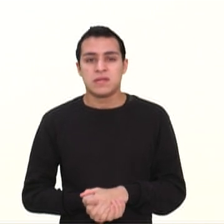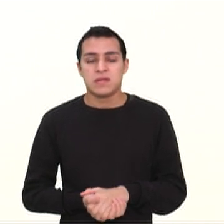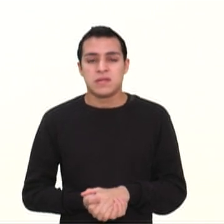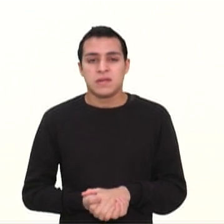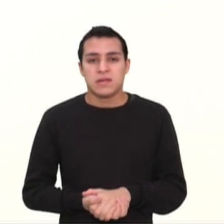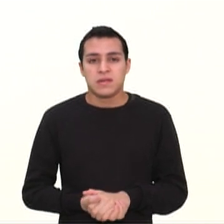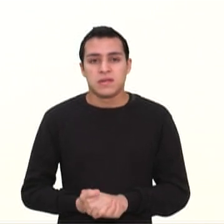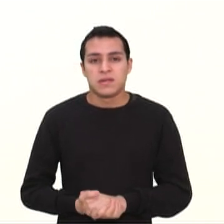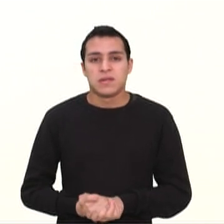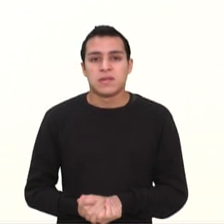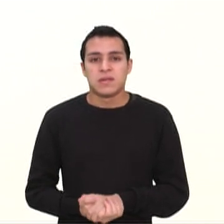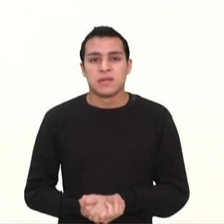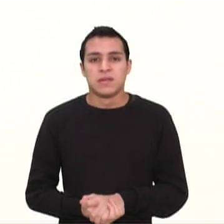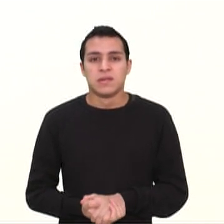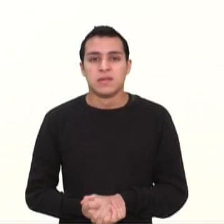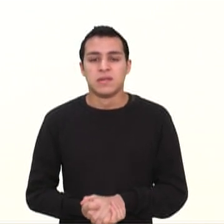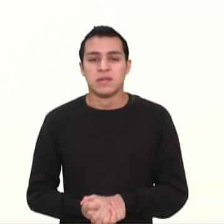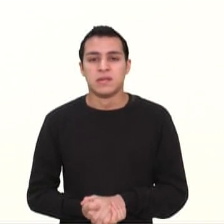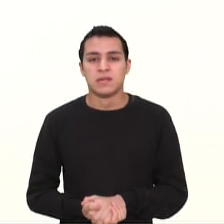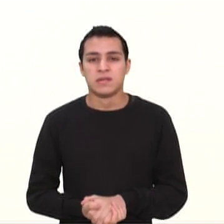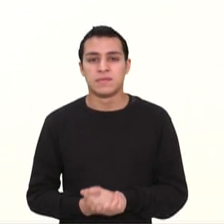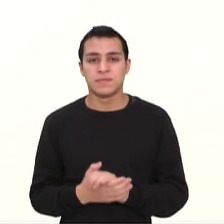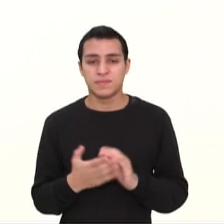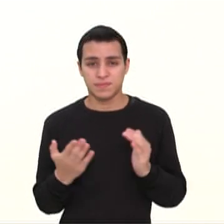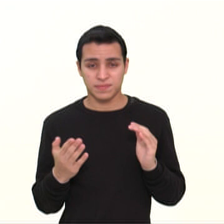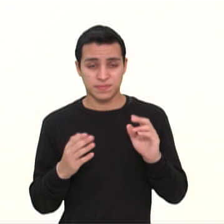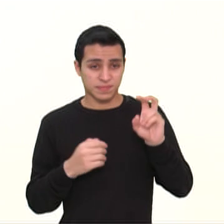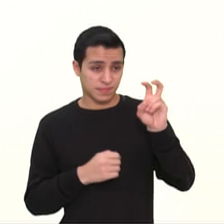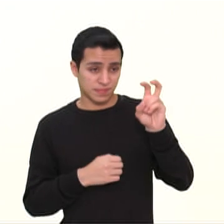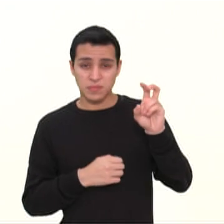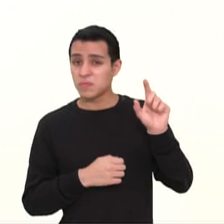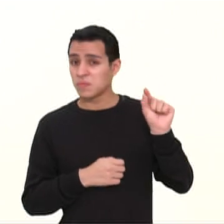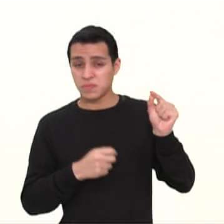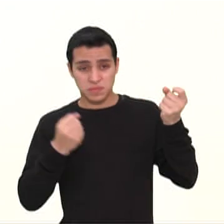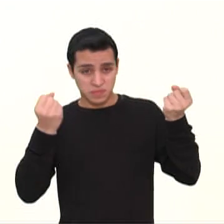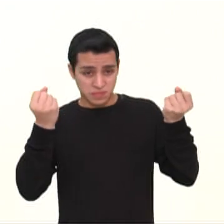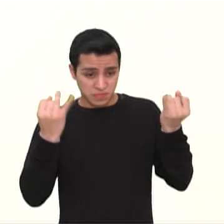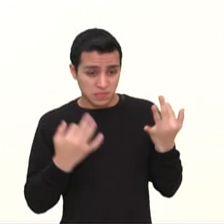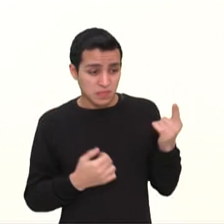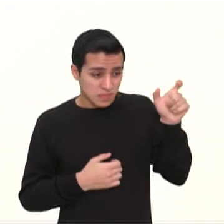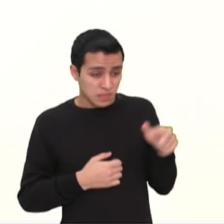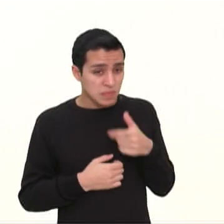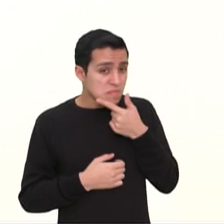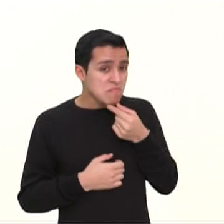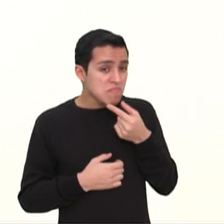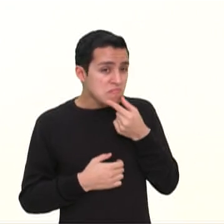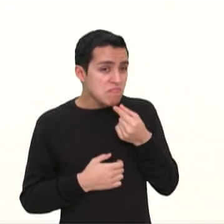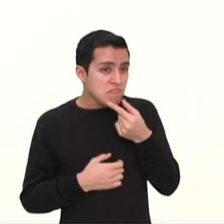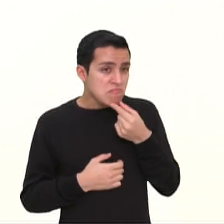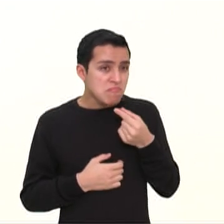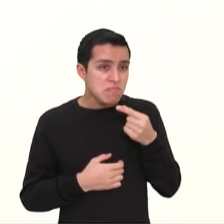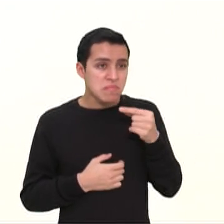to the cafeteria after lunch. Na questão 5 temos lá, Jason, aquele